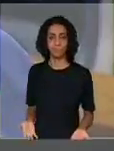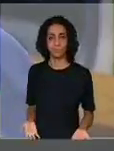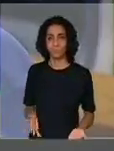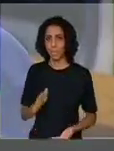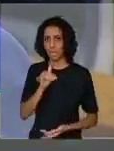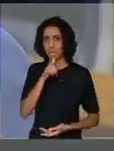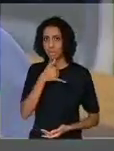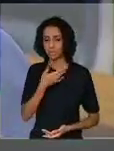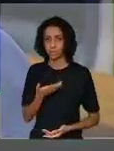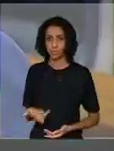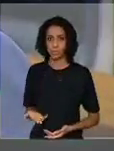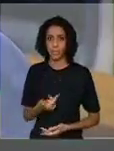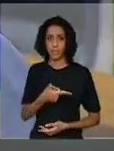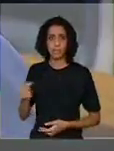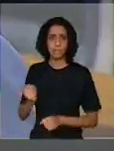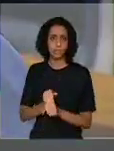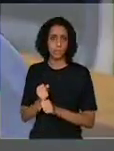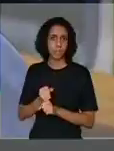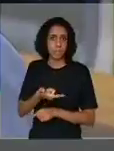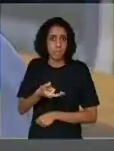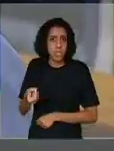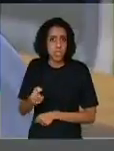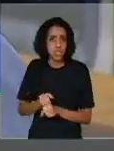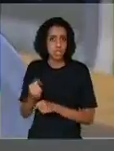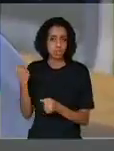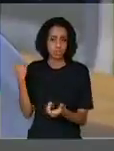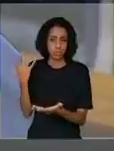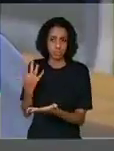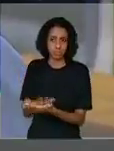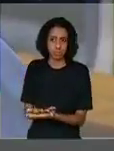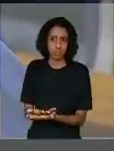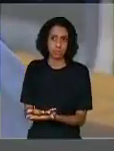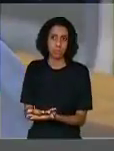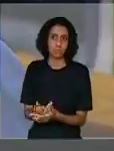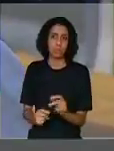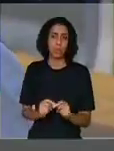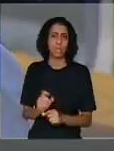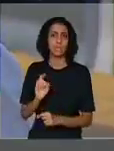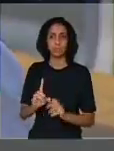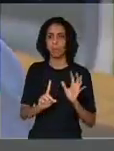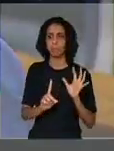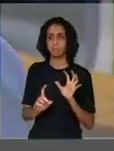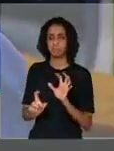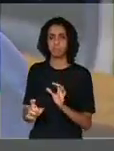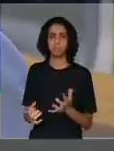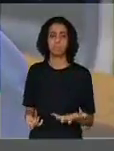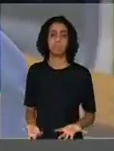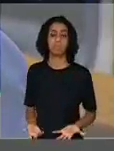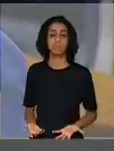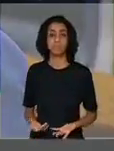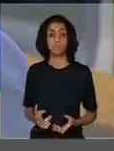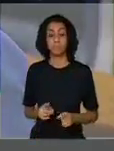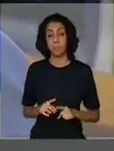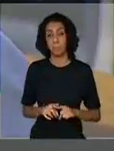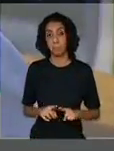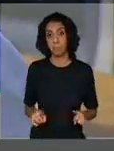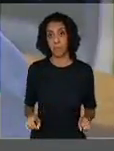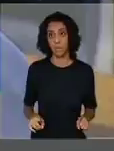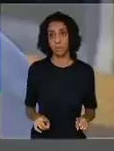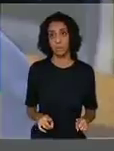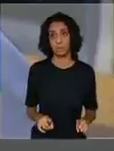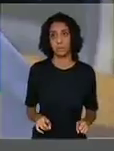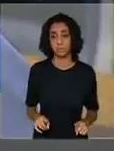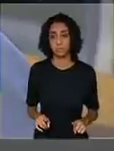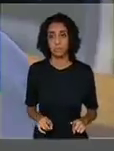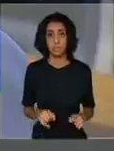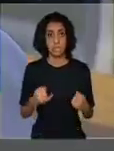ao longo desses quase 20 anos de governo do PT, o que nós vimos foi o aumento da repressão, da fiscalização, mas sem a